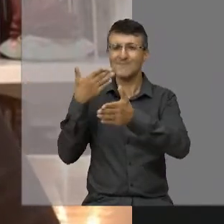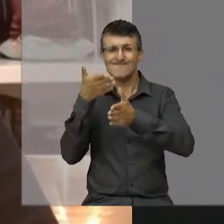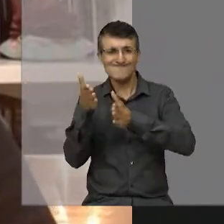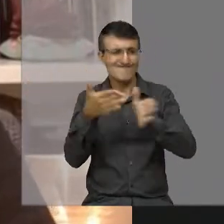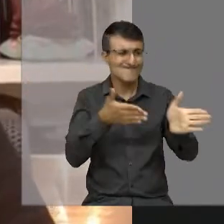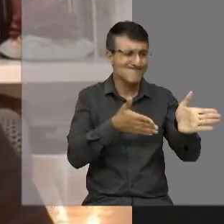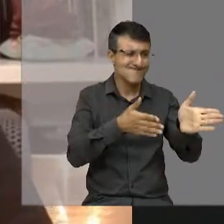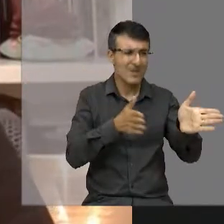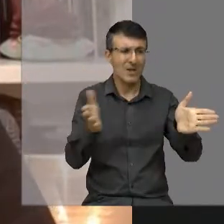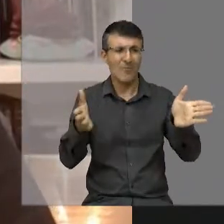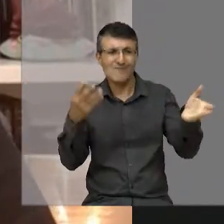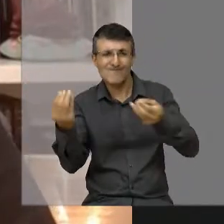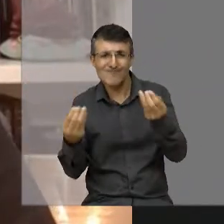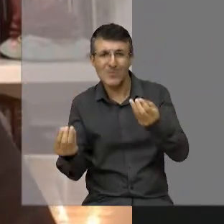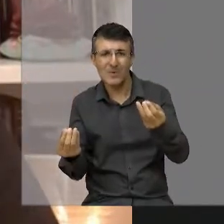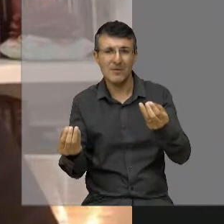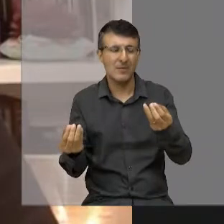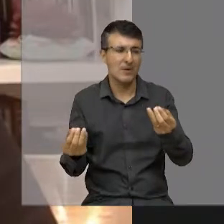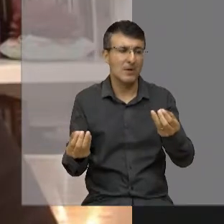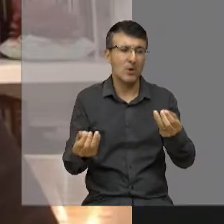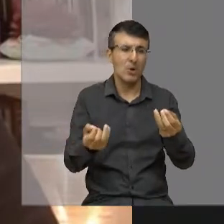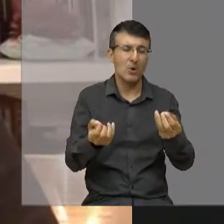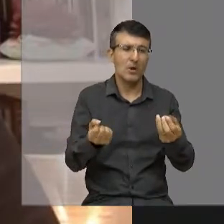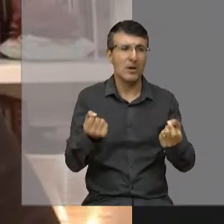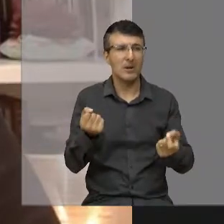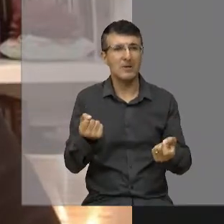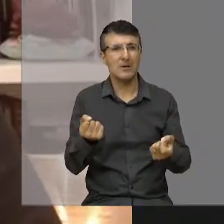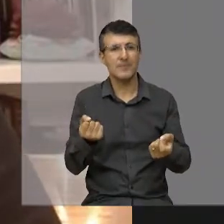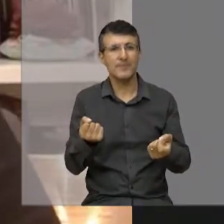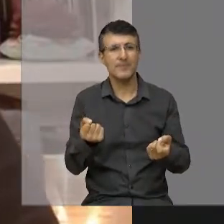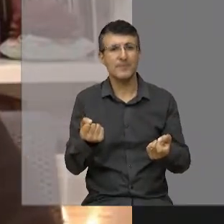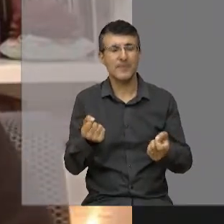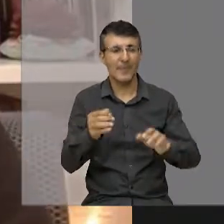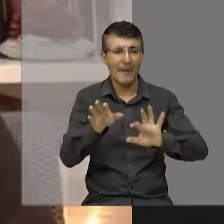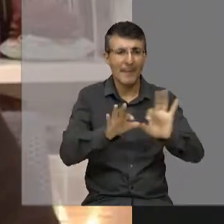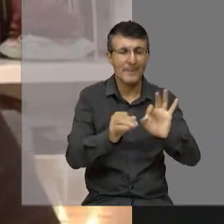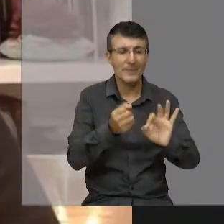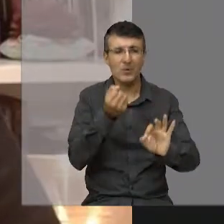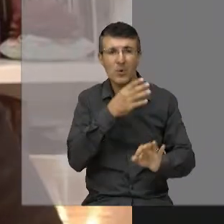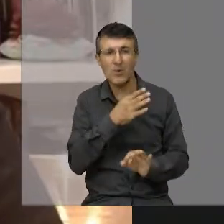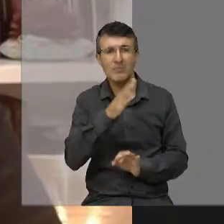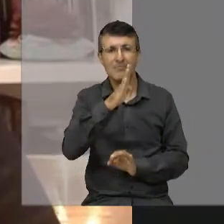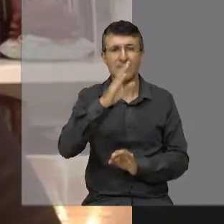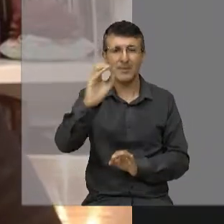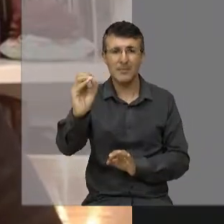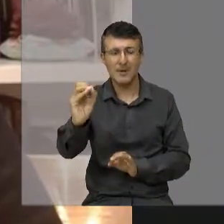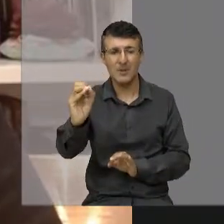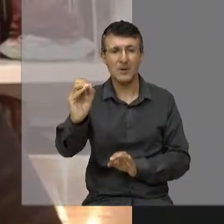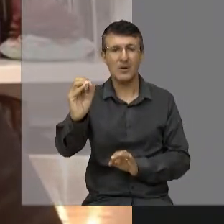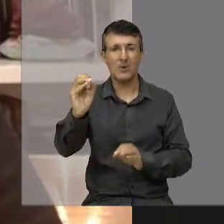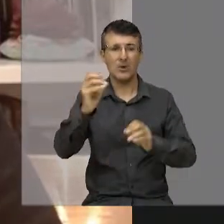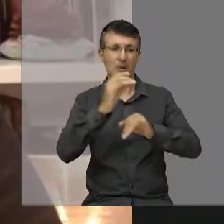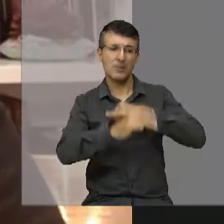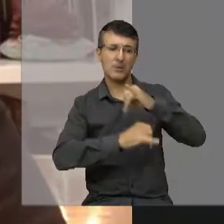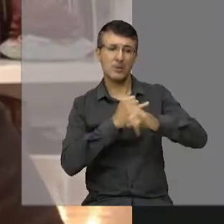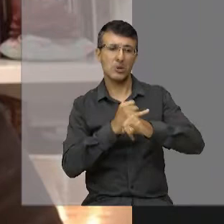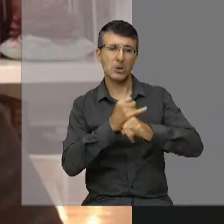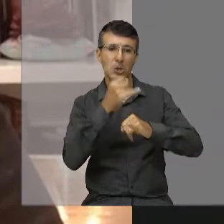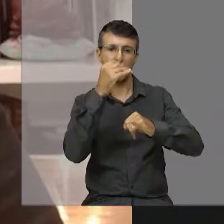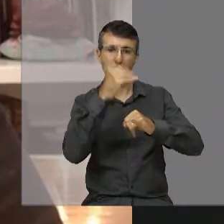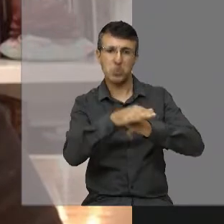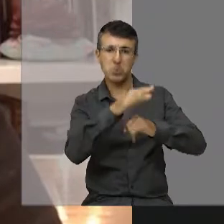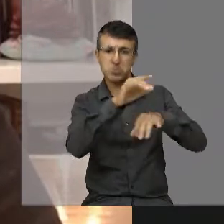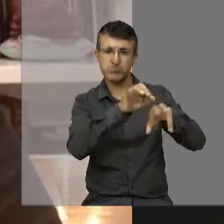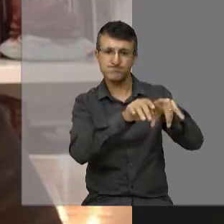de comunicação, como foi feito, por exemplo, com o boletim de ocorrência eletrônico, né? Foi um ganho muito grande para as mulheres, né?